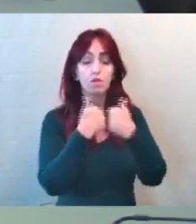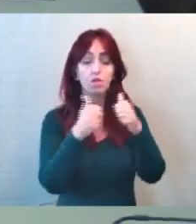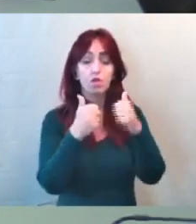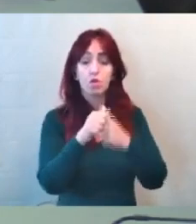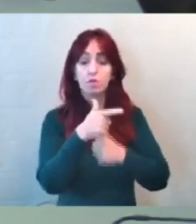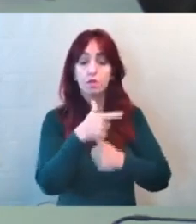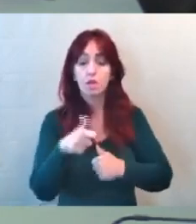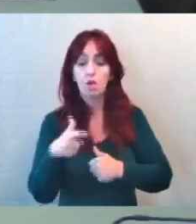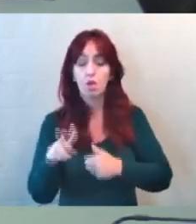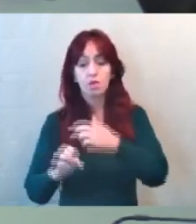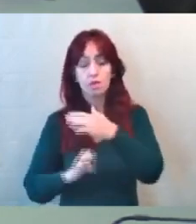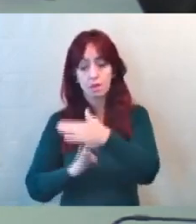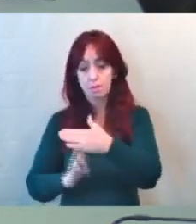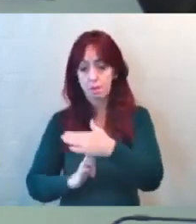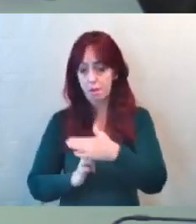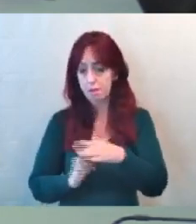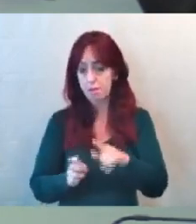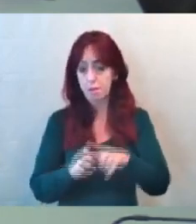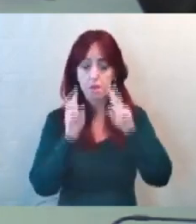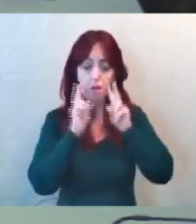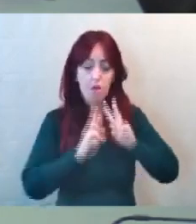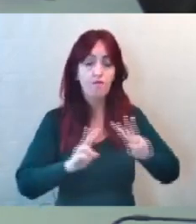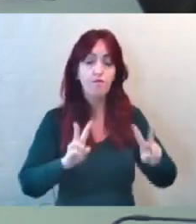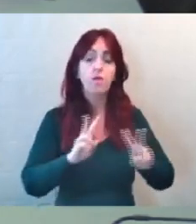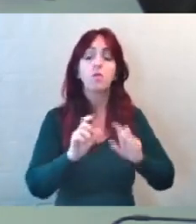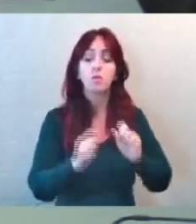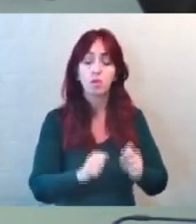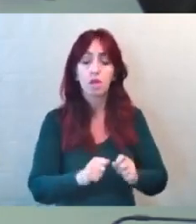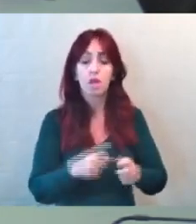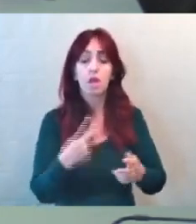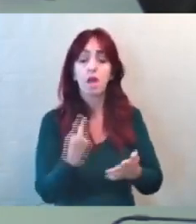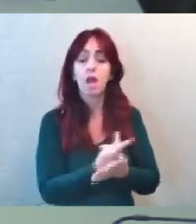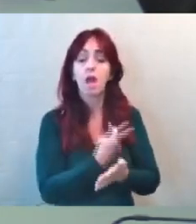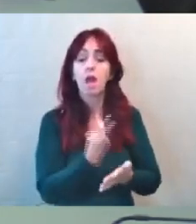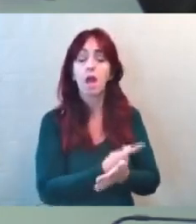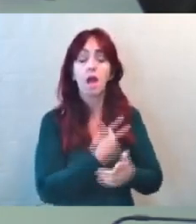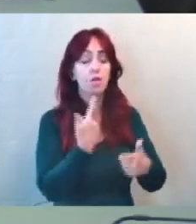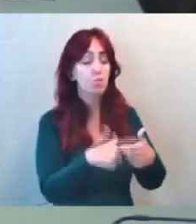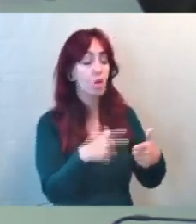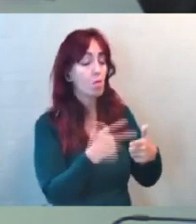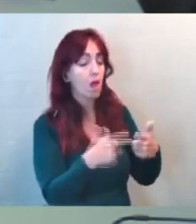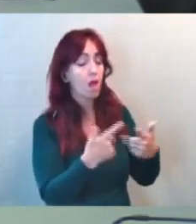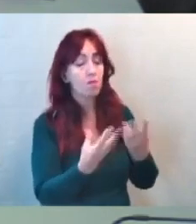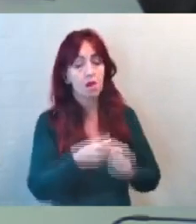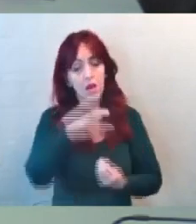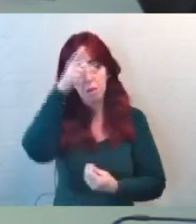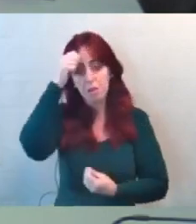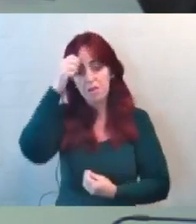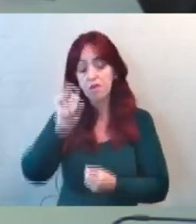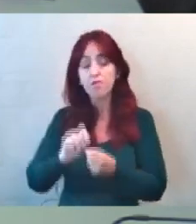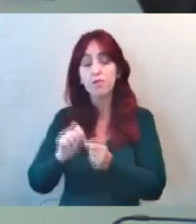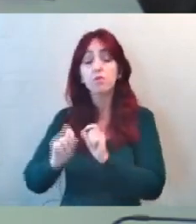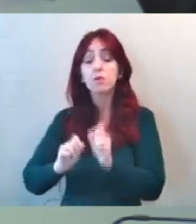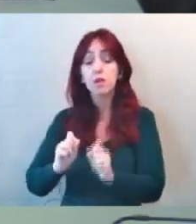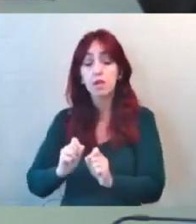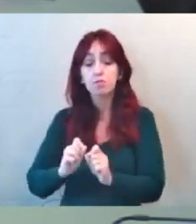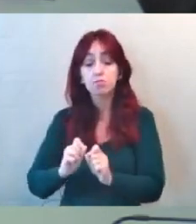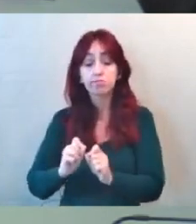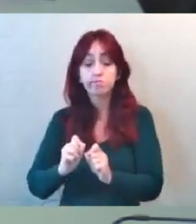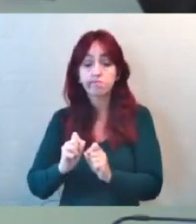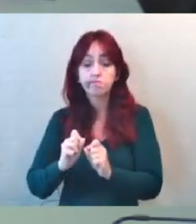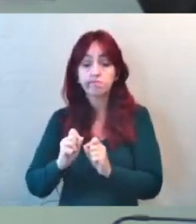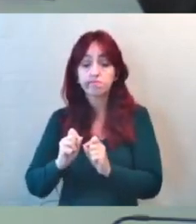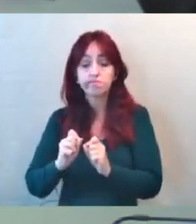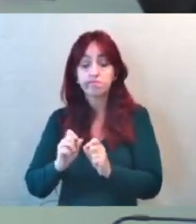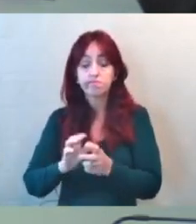companhias. A gente viu uma série de irregularidades e o que, que a prefeitura fez? Simplesmente ajustou a situação ao final